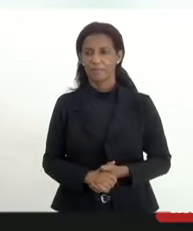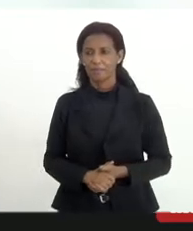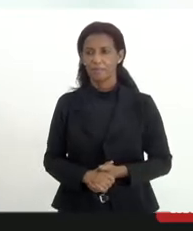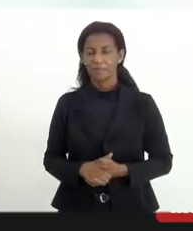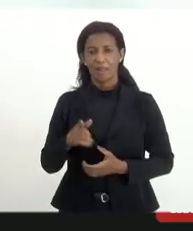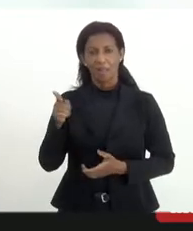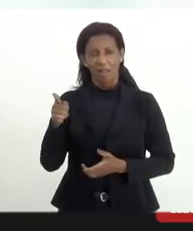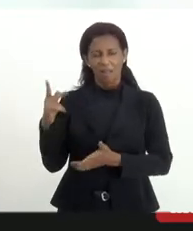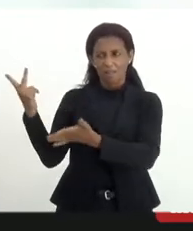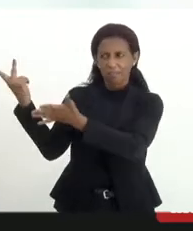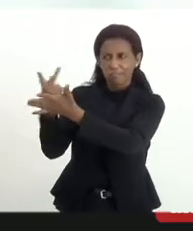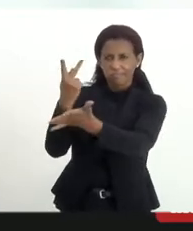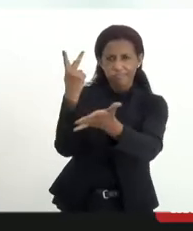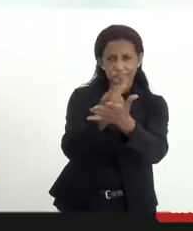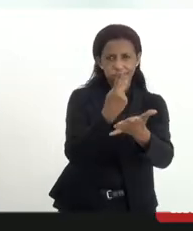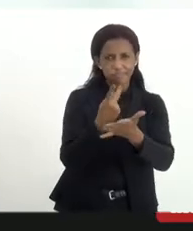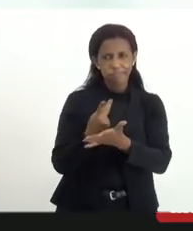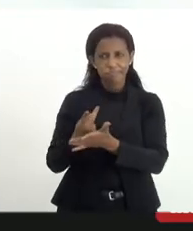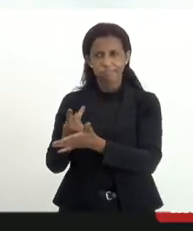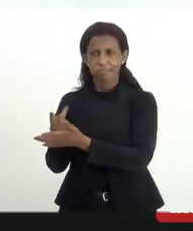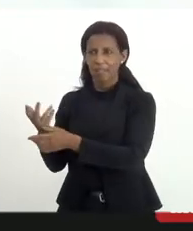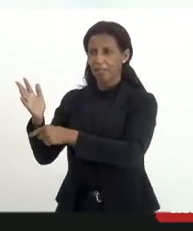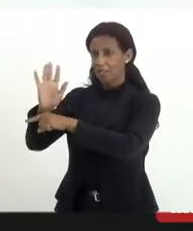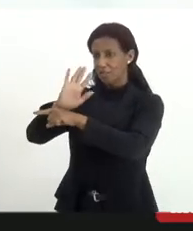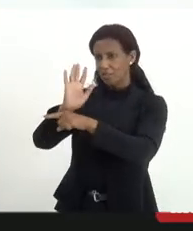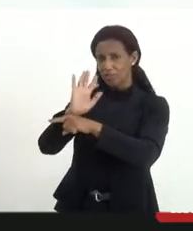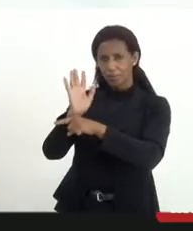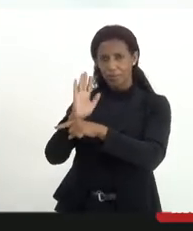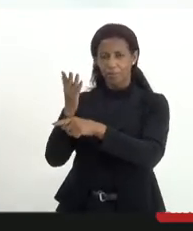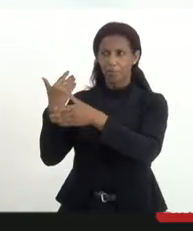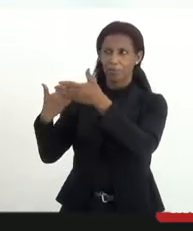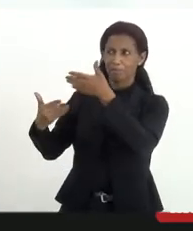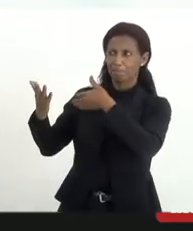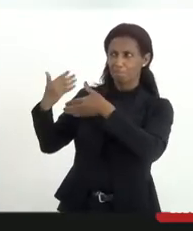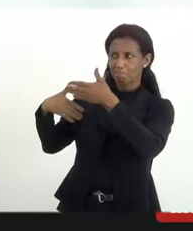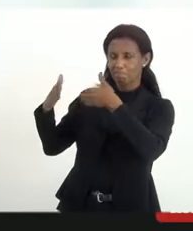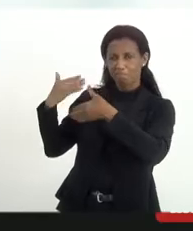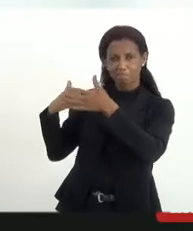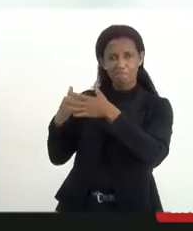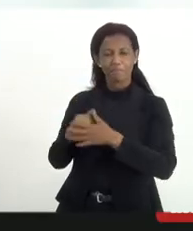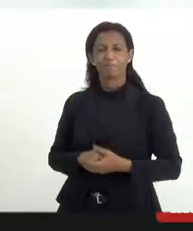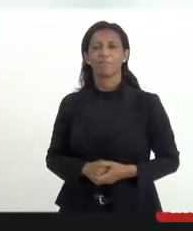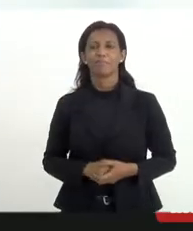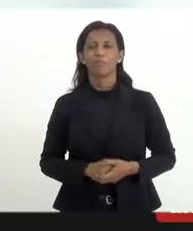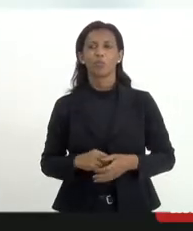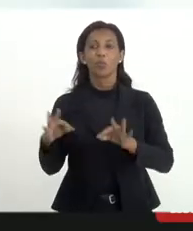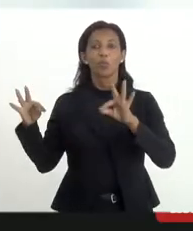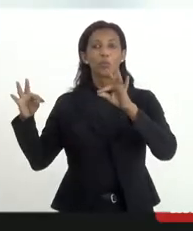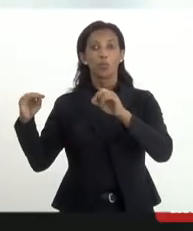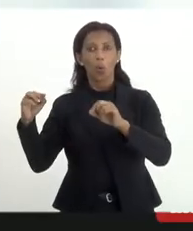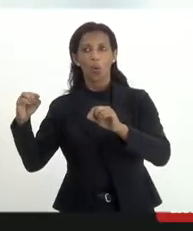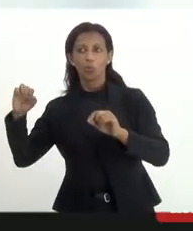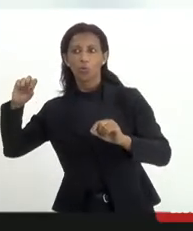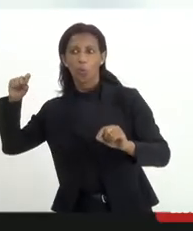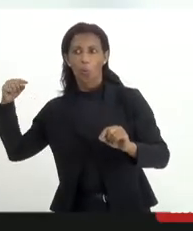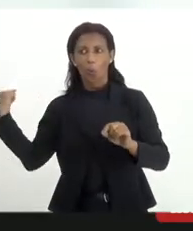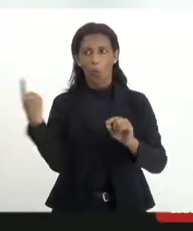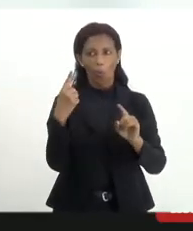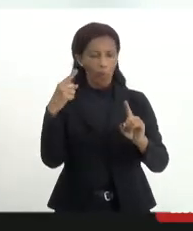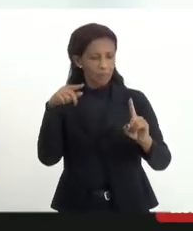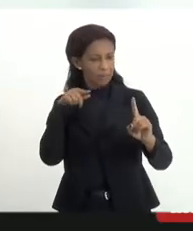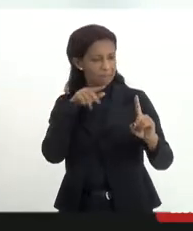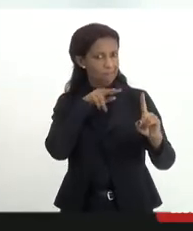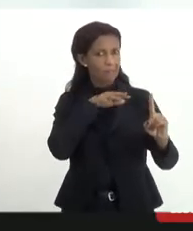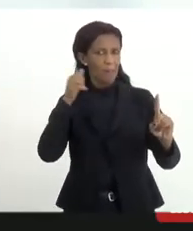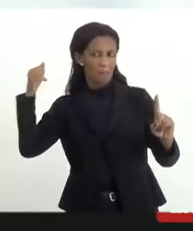aqueles episódios de filmes pretéritos de capa-espada, todos contra um, e